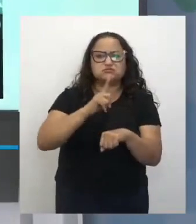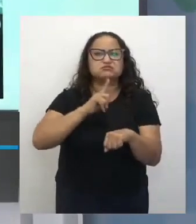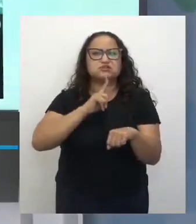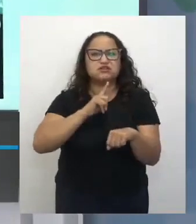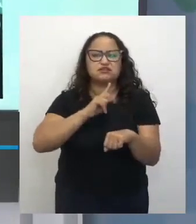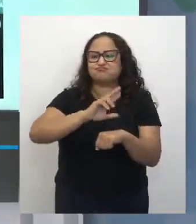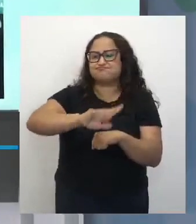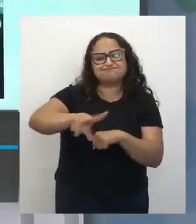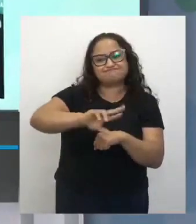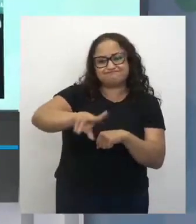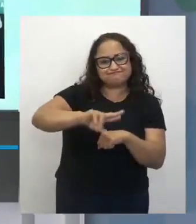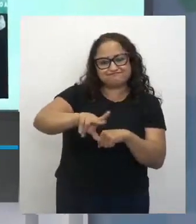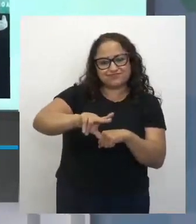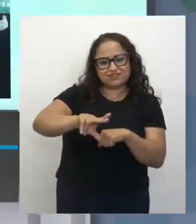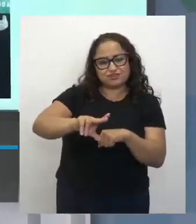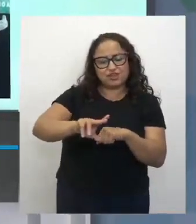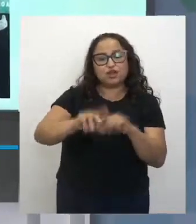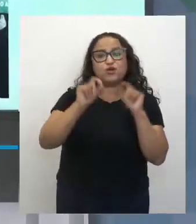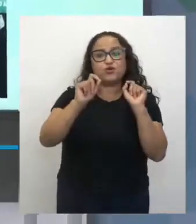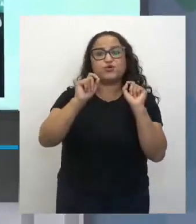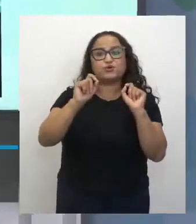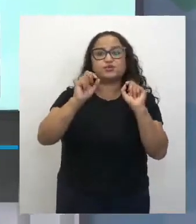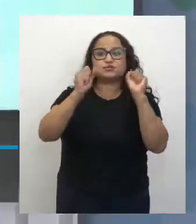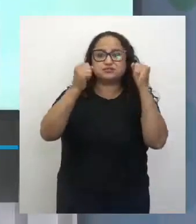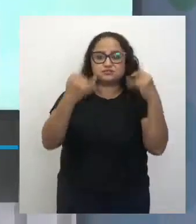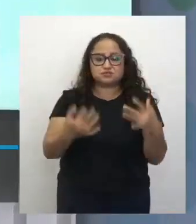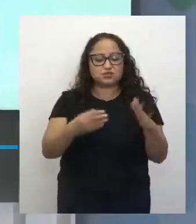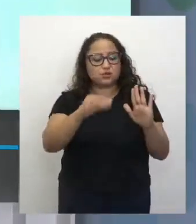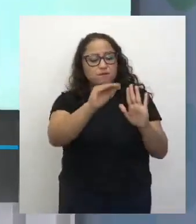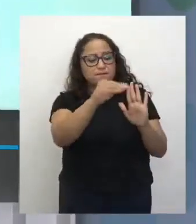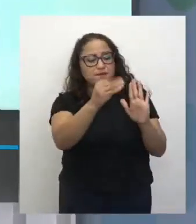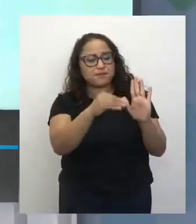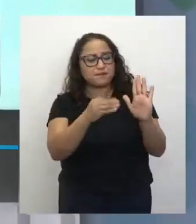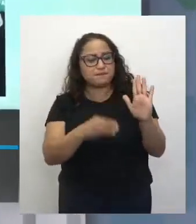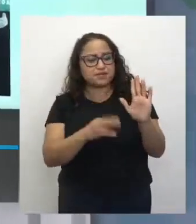programa. Não. É o que eu falo, as campanhas de saúde